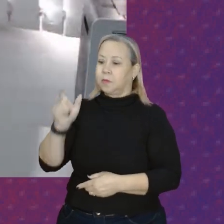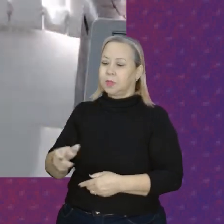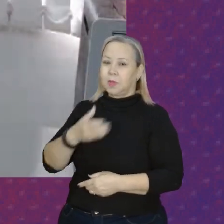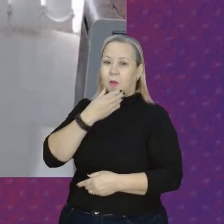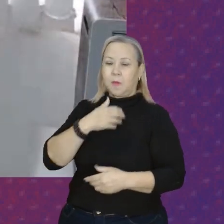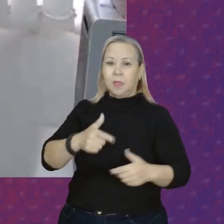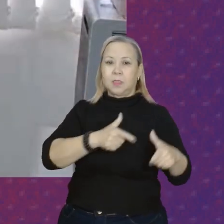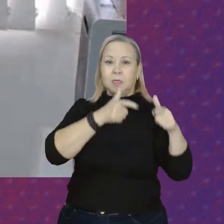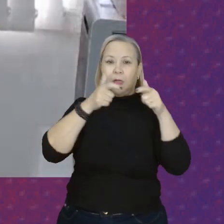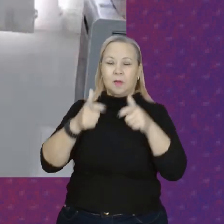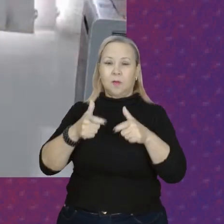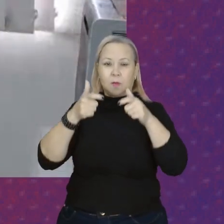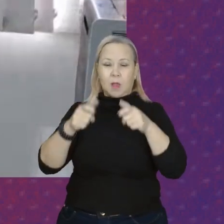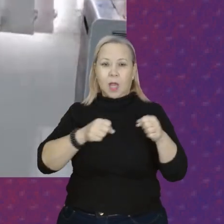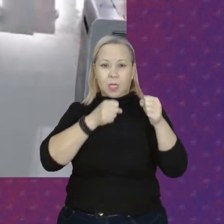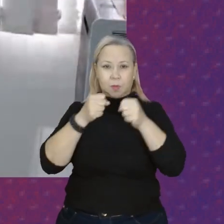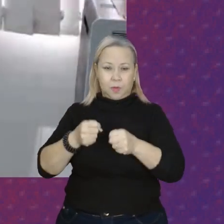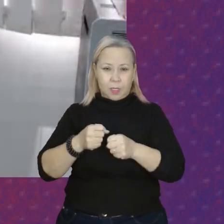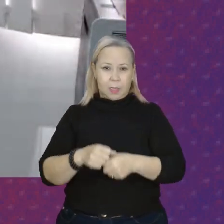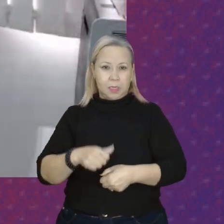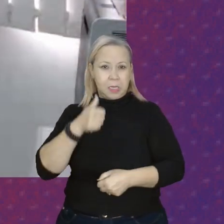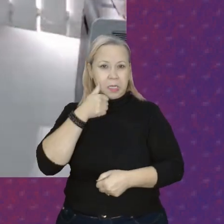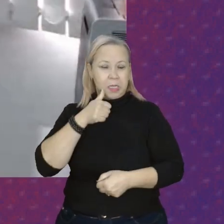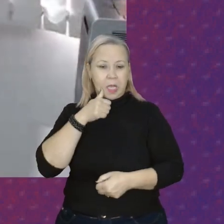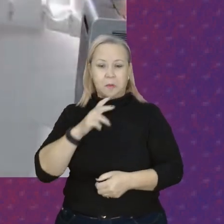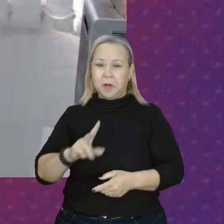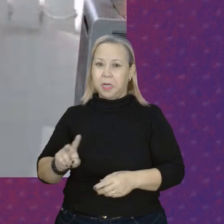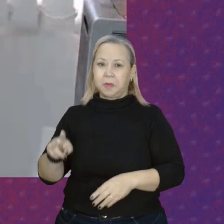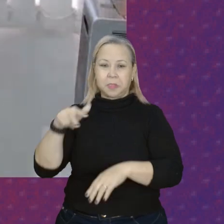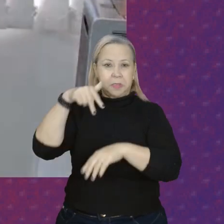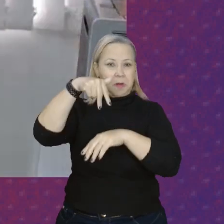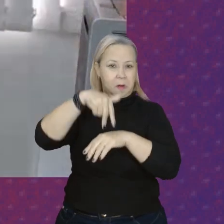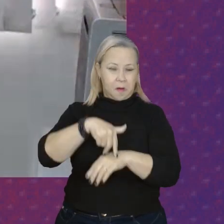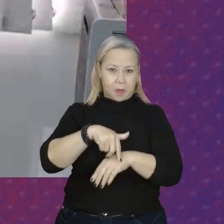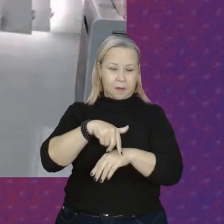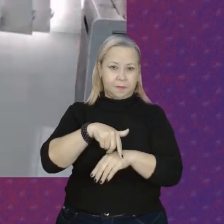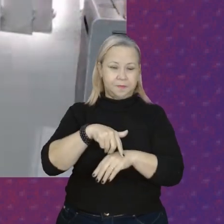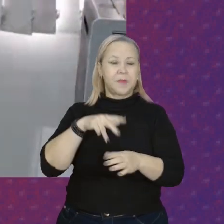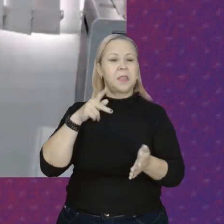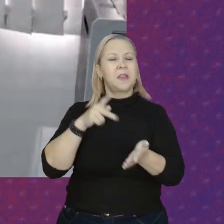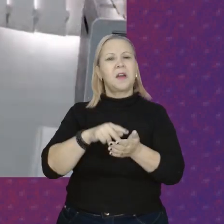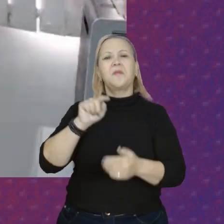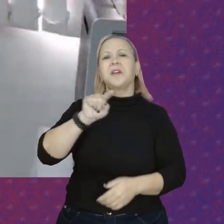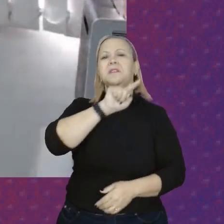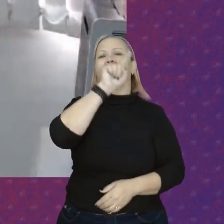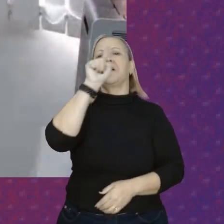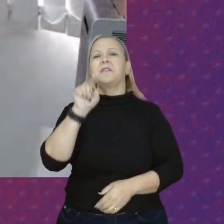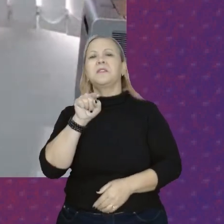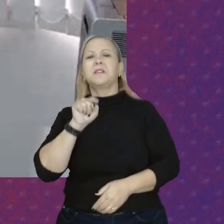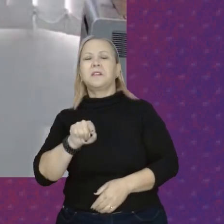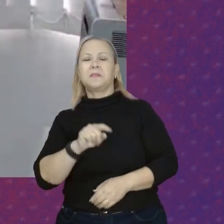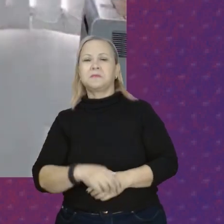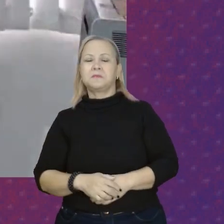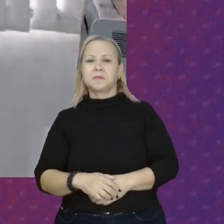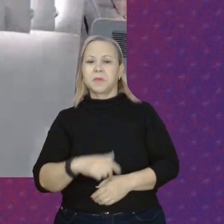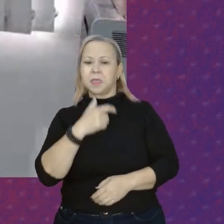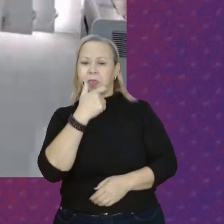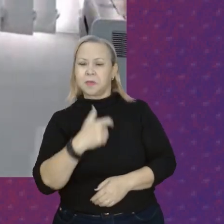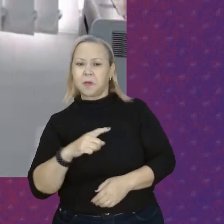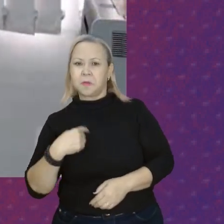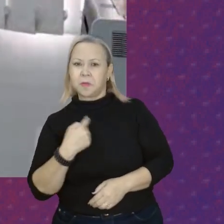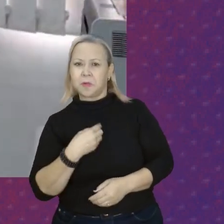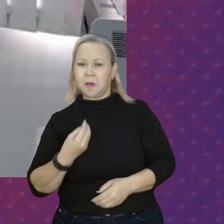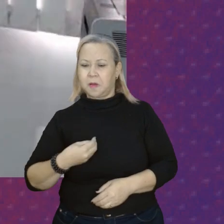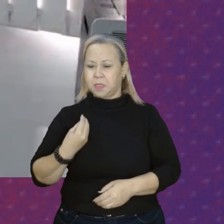ocupando o espaço de poder, ou a mulher não se coloca. Então, essa é a verdadeira interrogação. Se somos, né, nós que estamos